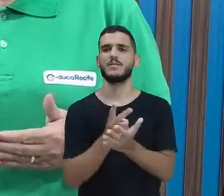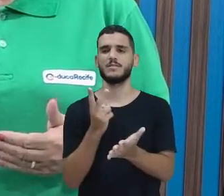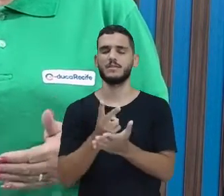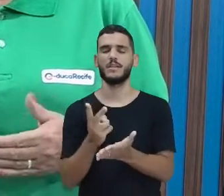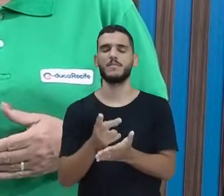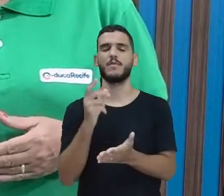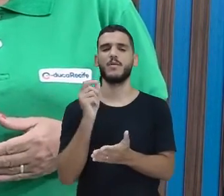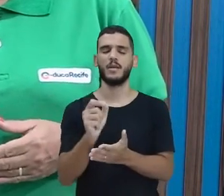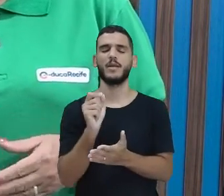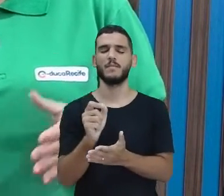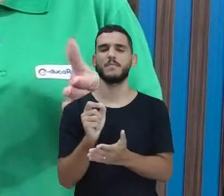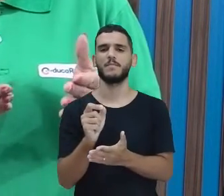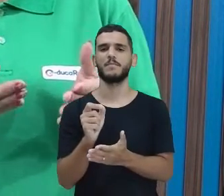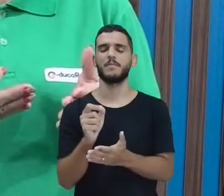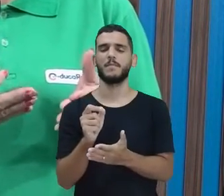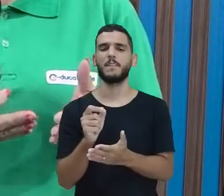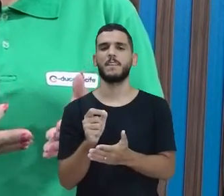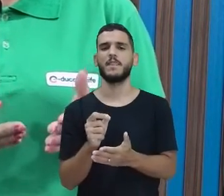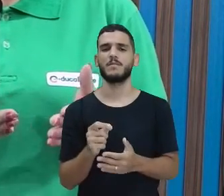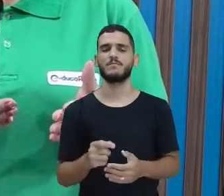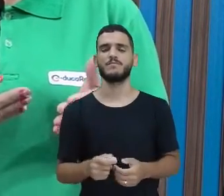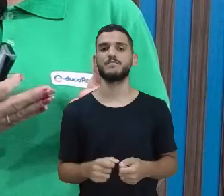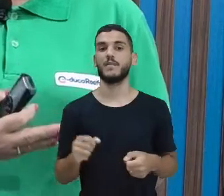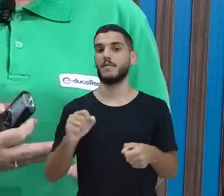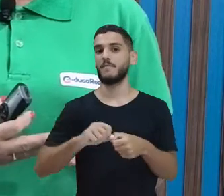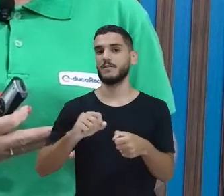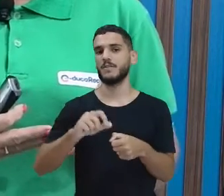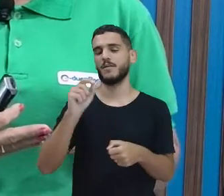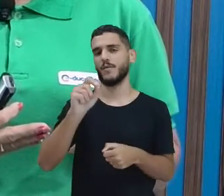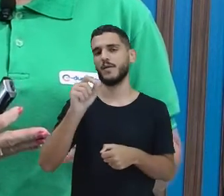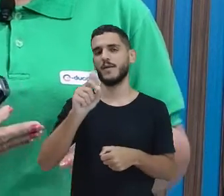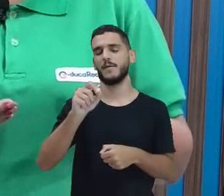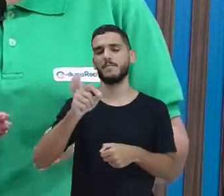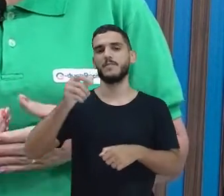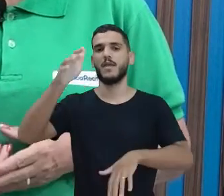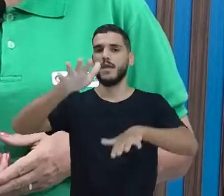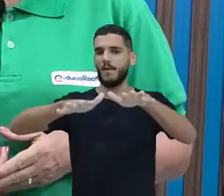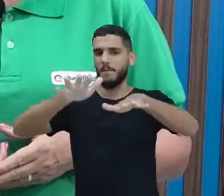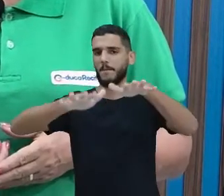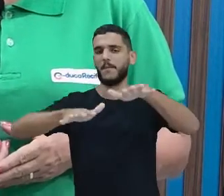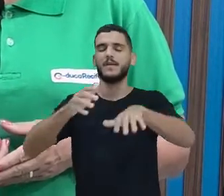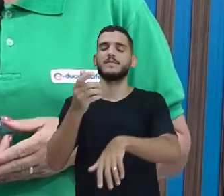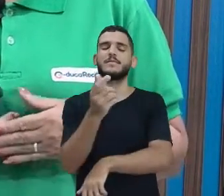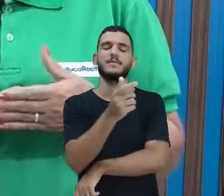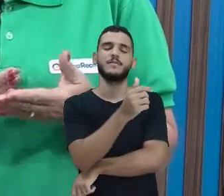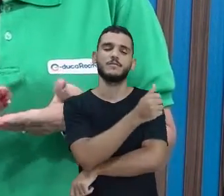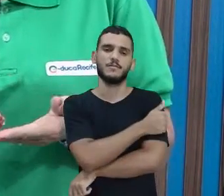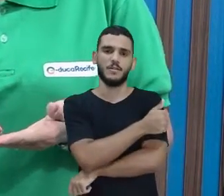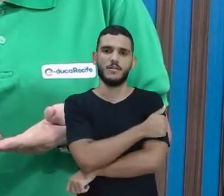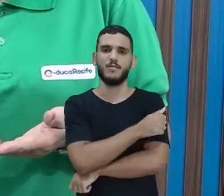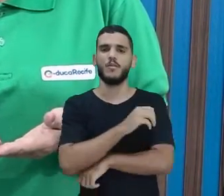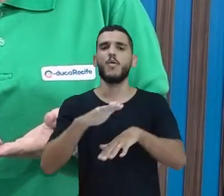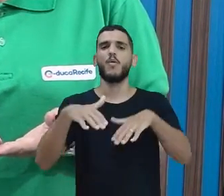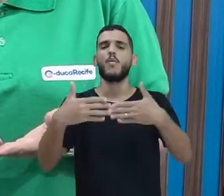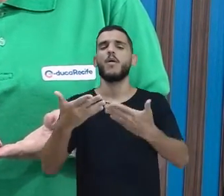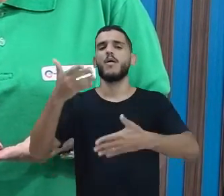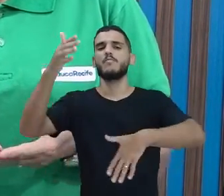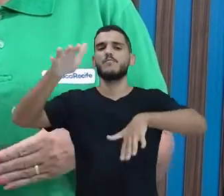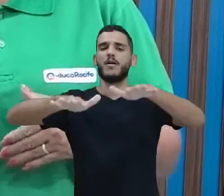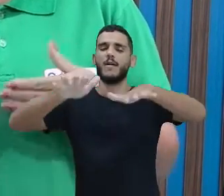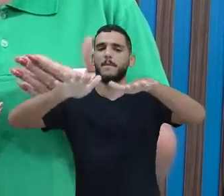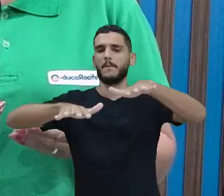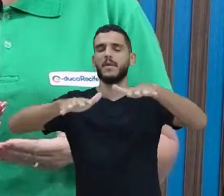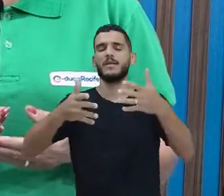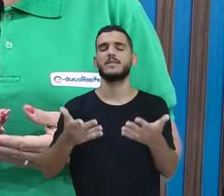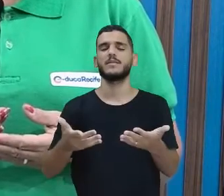média é utilizada o tempo todo para fazer a média dos alunos. Então, qual é a média de